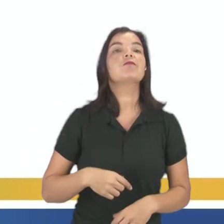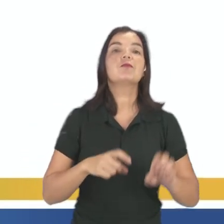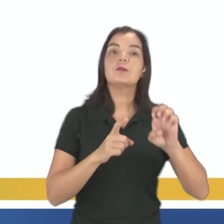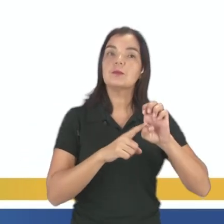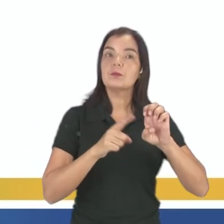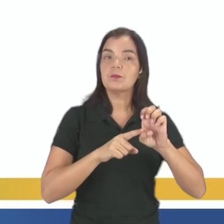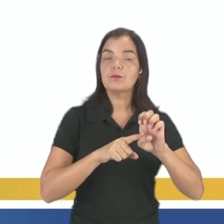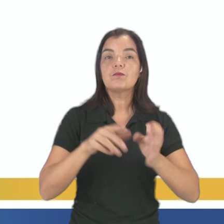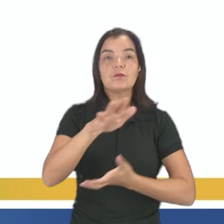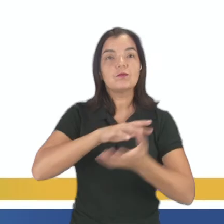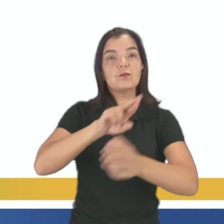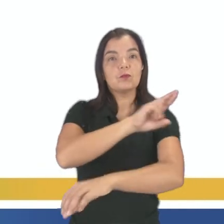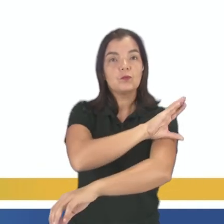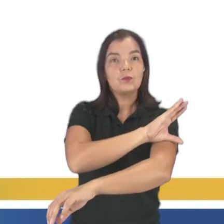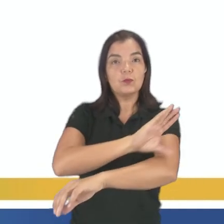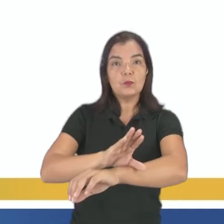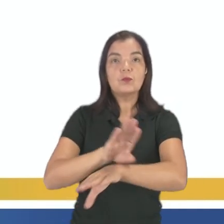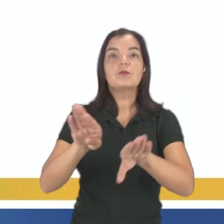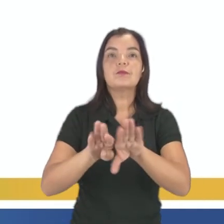uma campanha pacifista